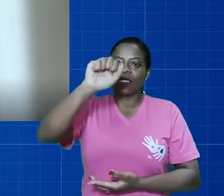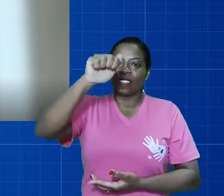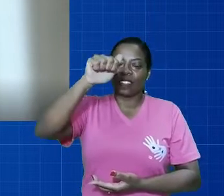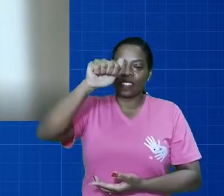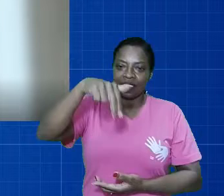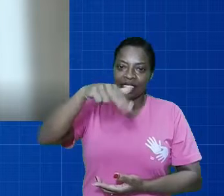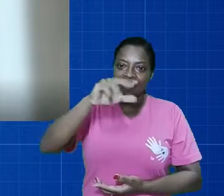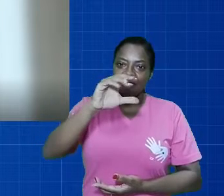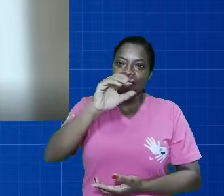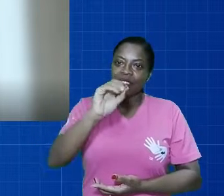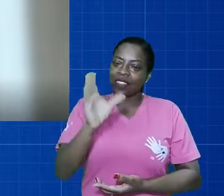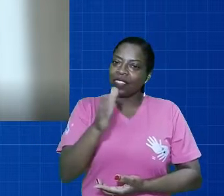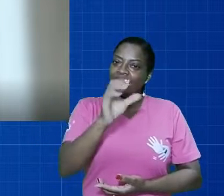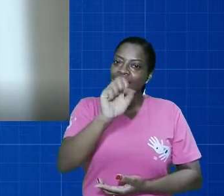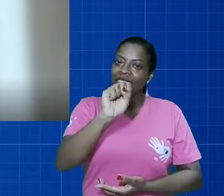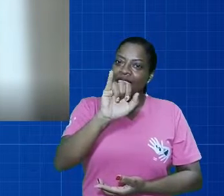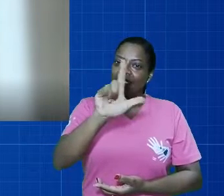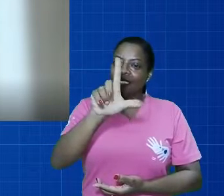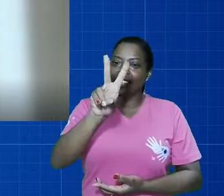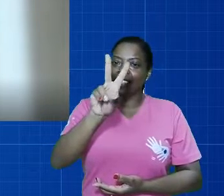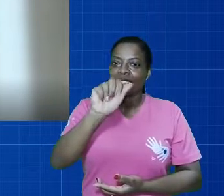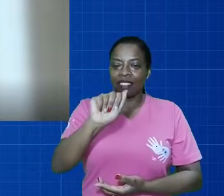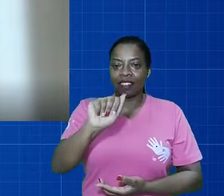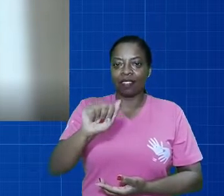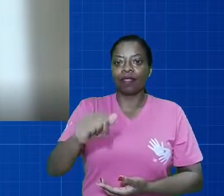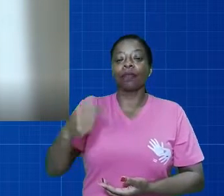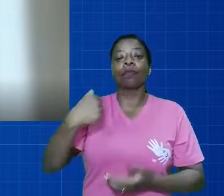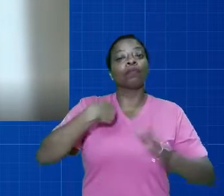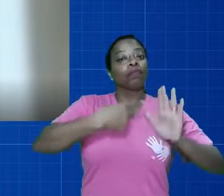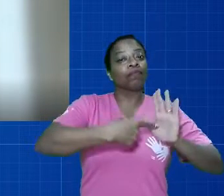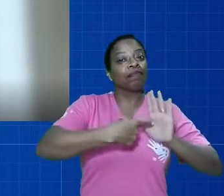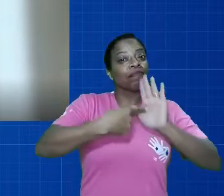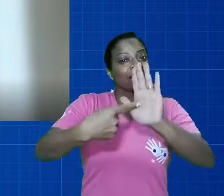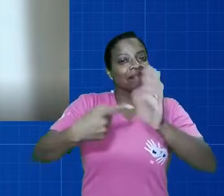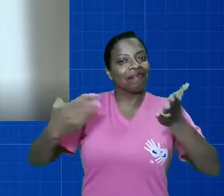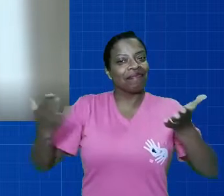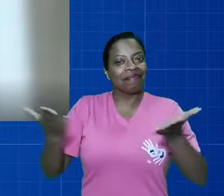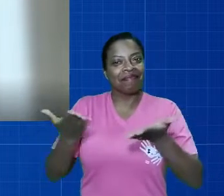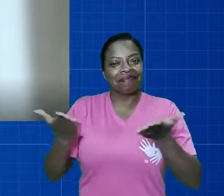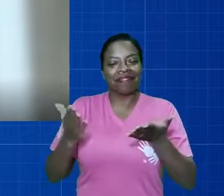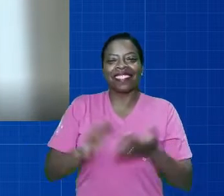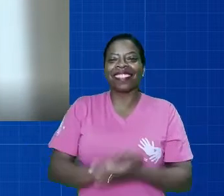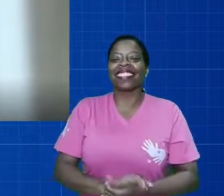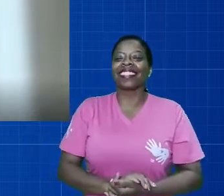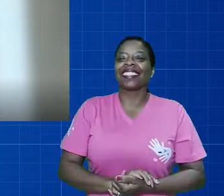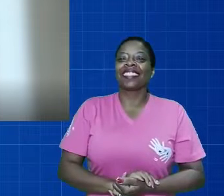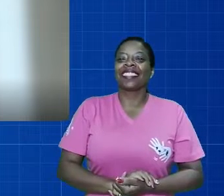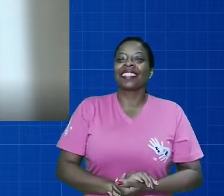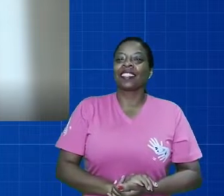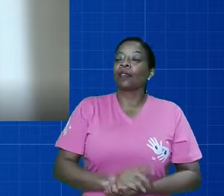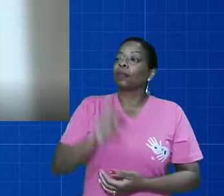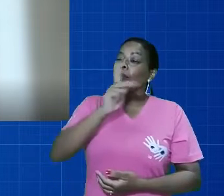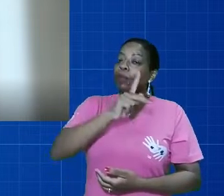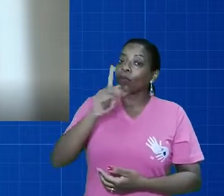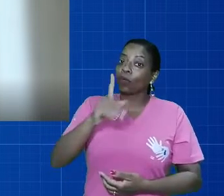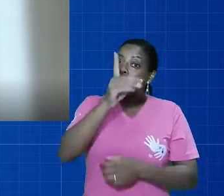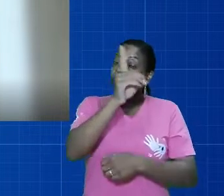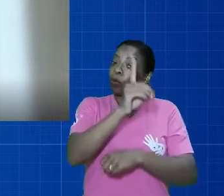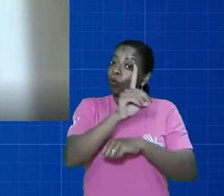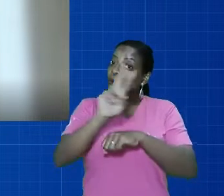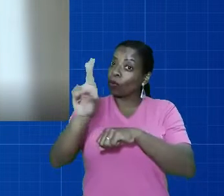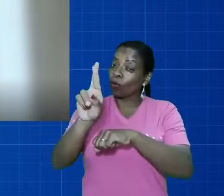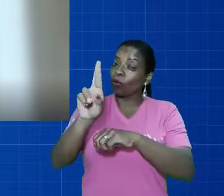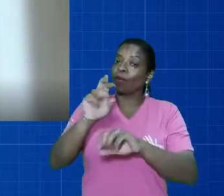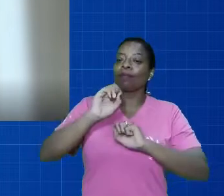Vou fazer as honras da casa e apresentar ele a vocês. Então, o professor Rossano Silva